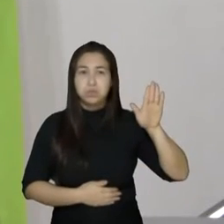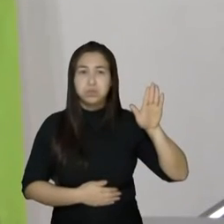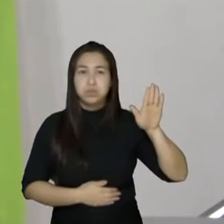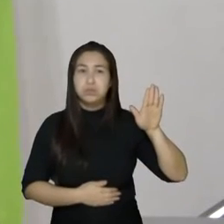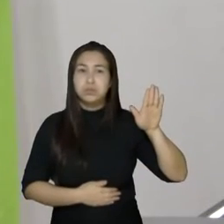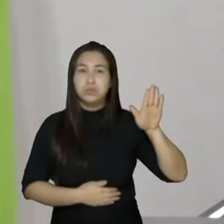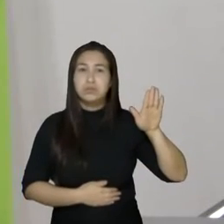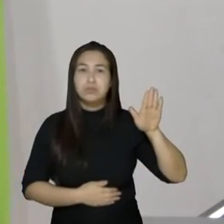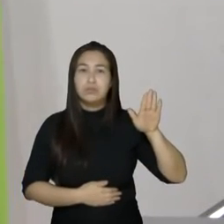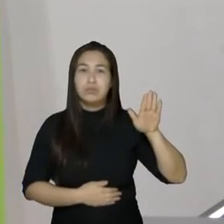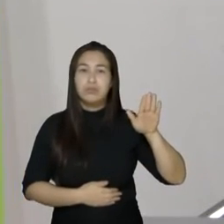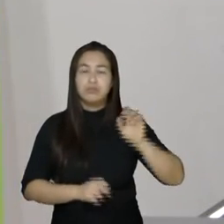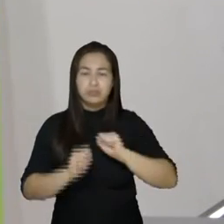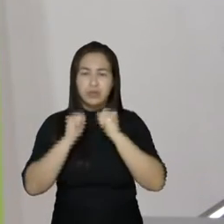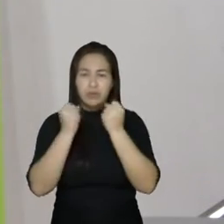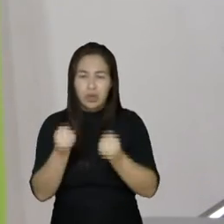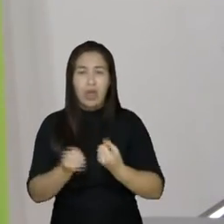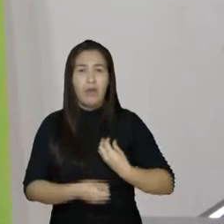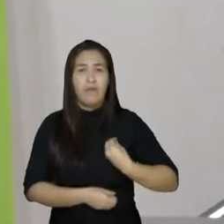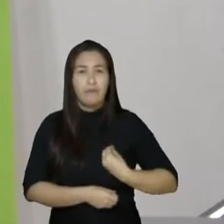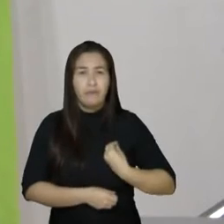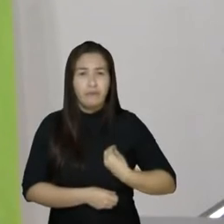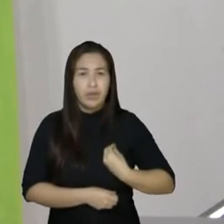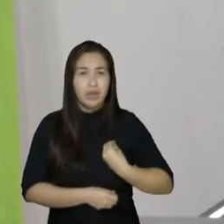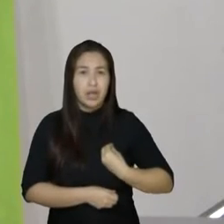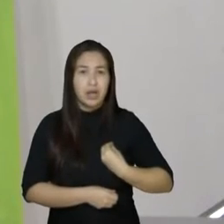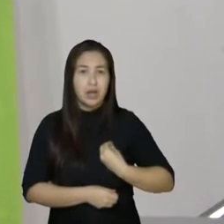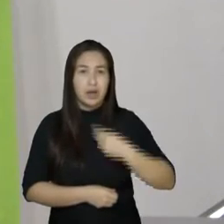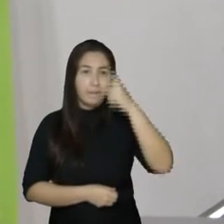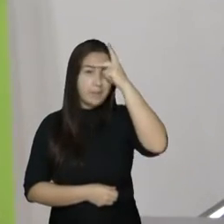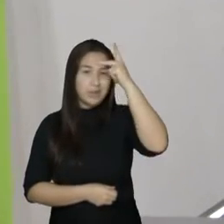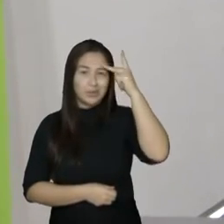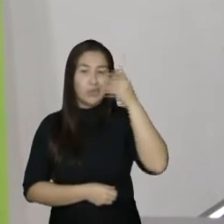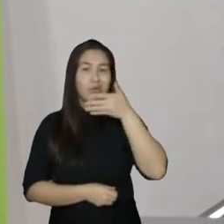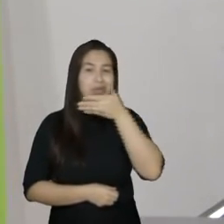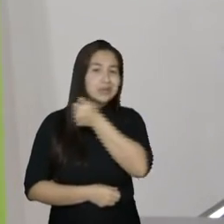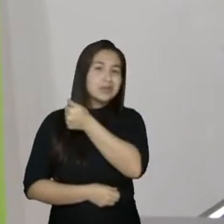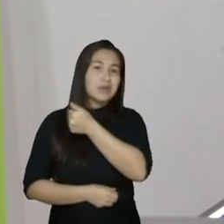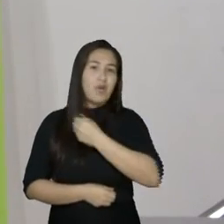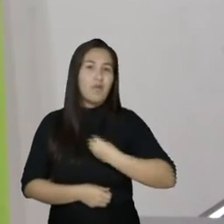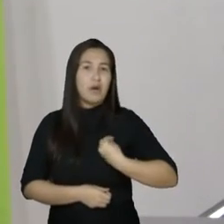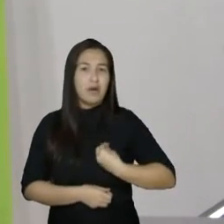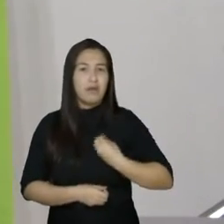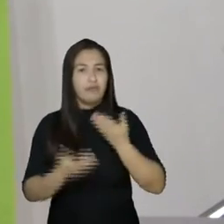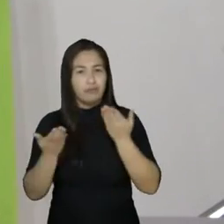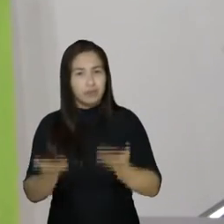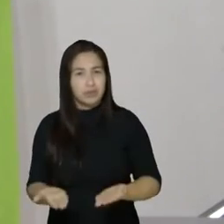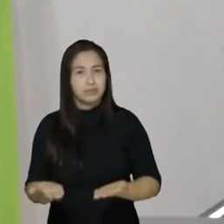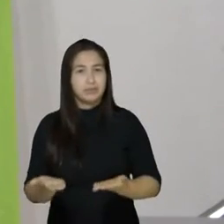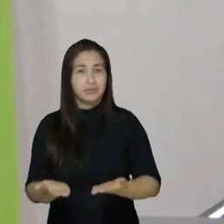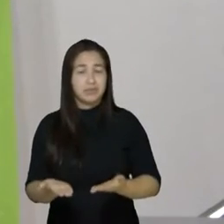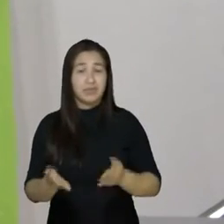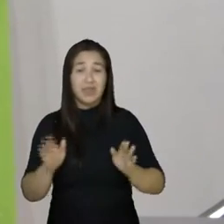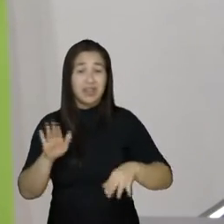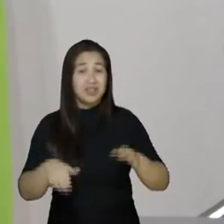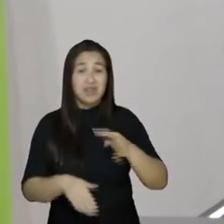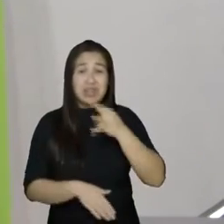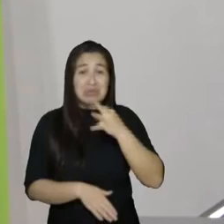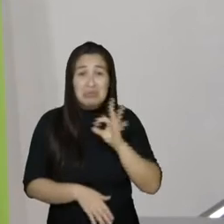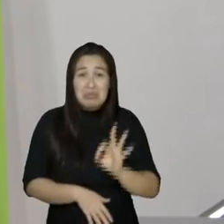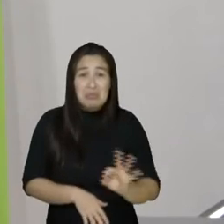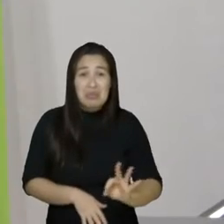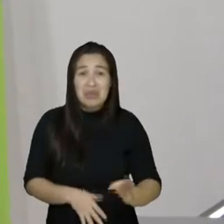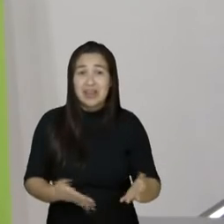defender a vida, de pessoas salvar a vida, pessoas que nem conhecem